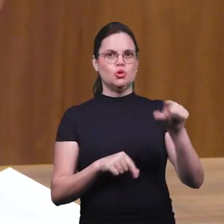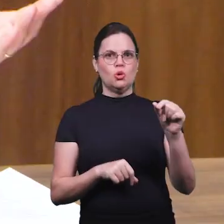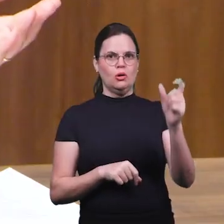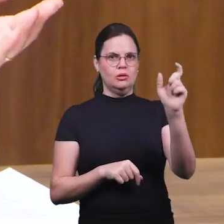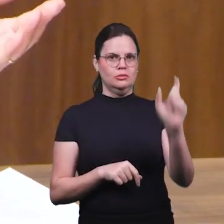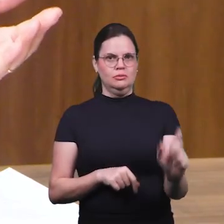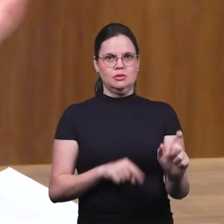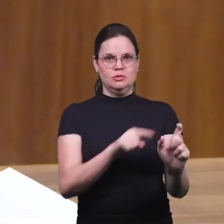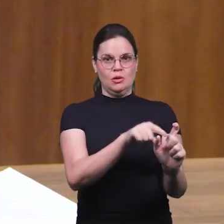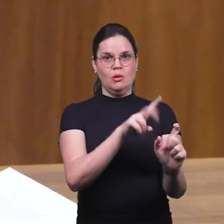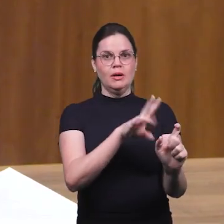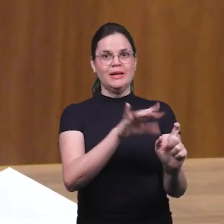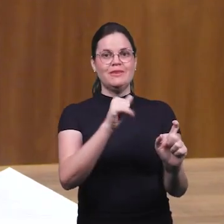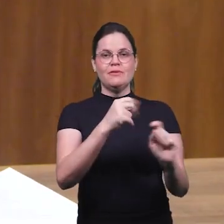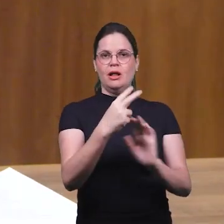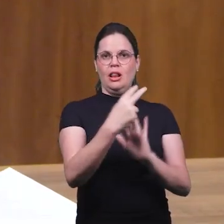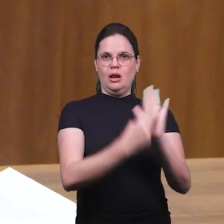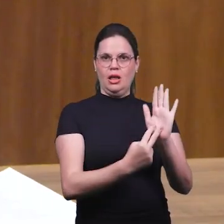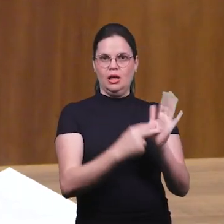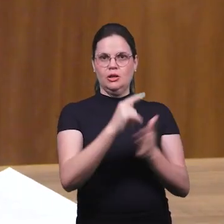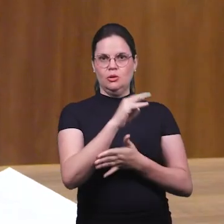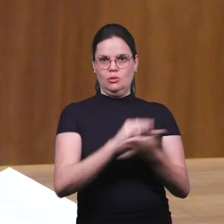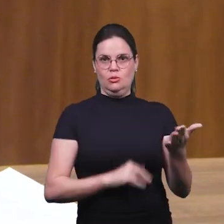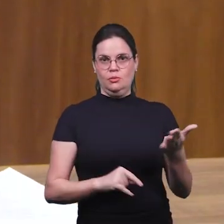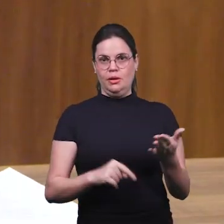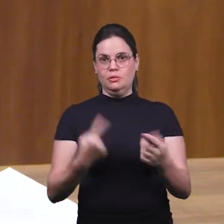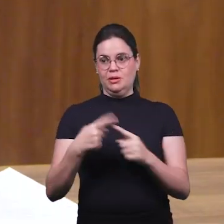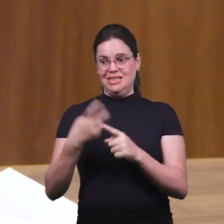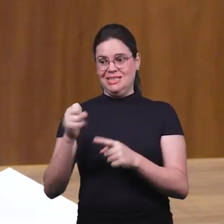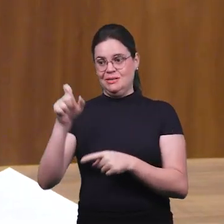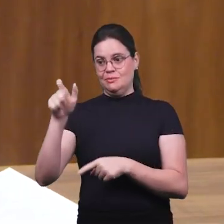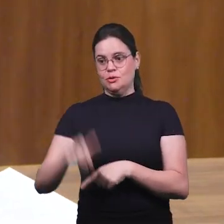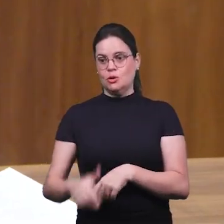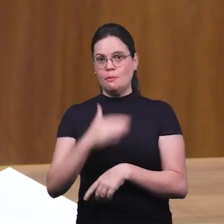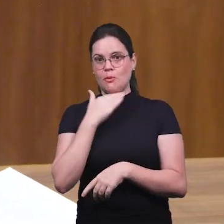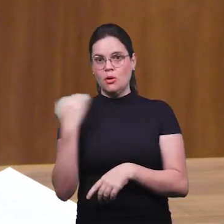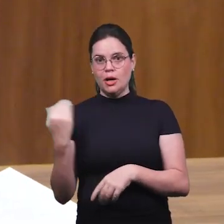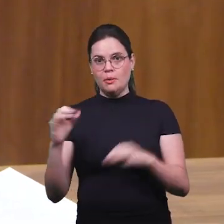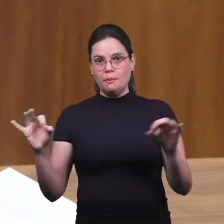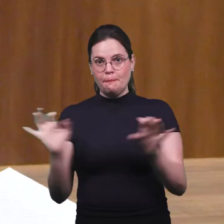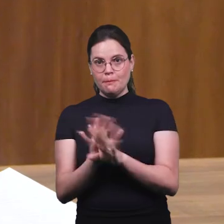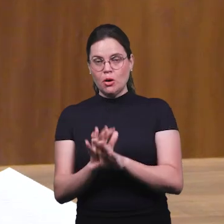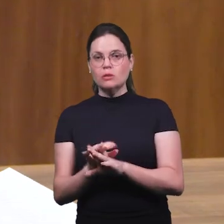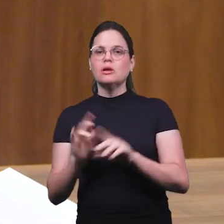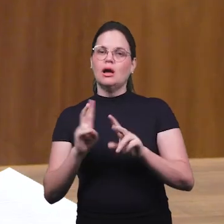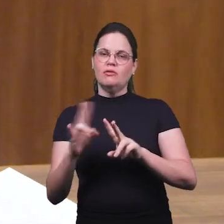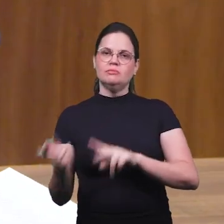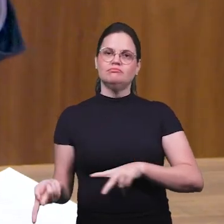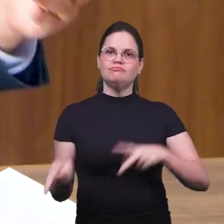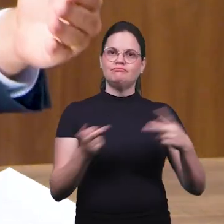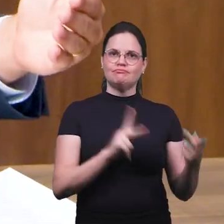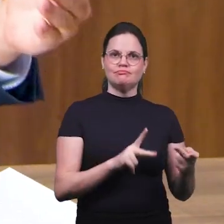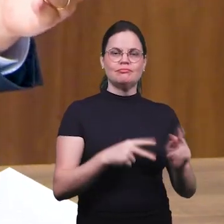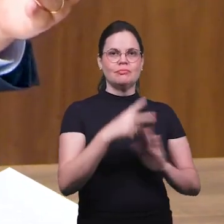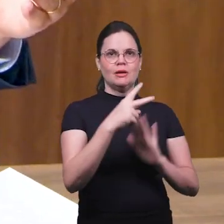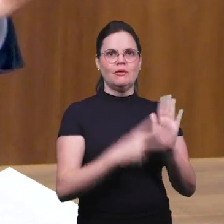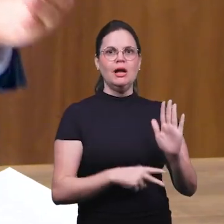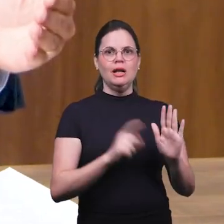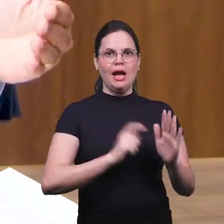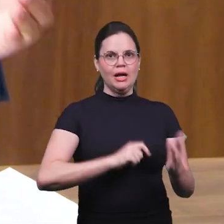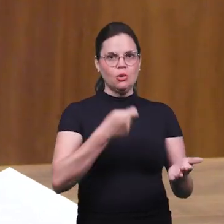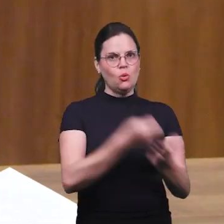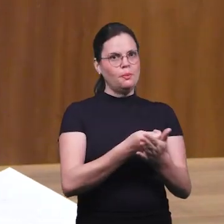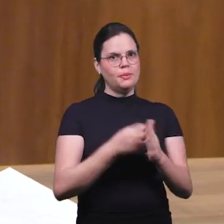que a vontade do testador seja plenamente cumprida. Porque, afinal de contas, nós temos que lembrar que essa vontade só se realiza ou só se cumpre, ela